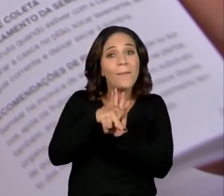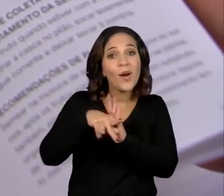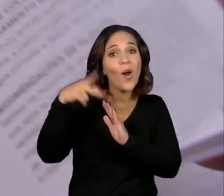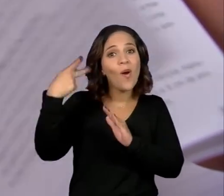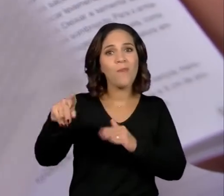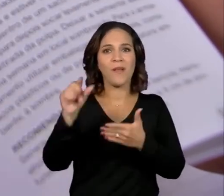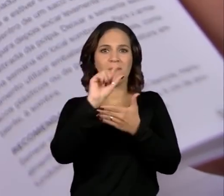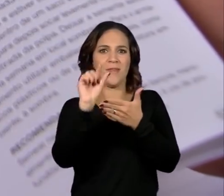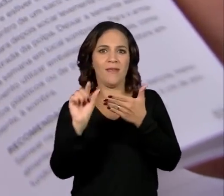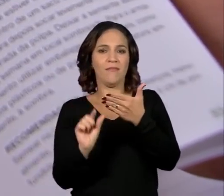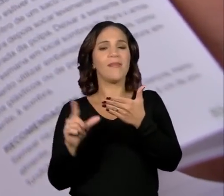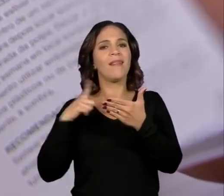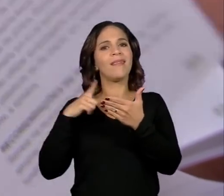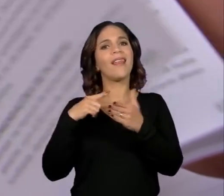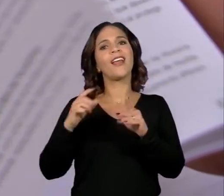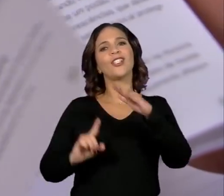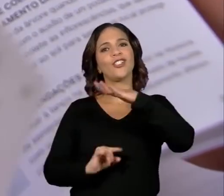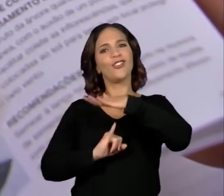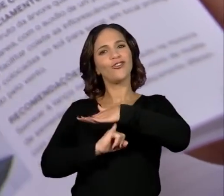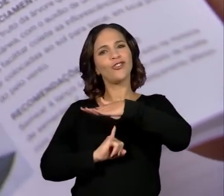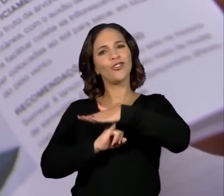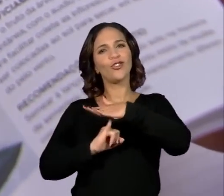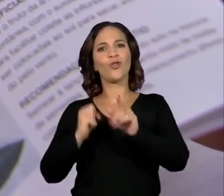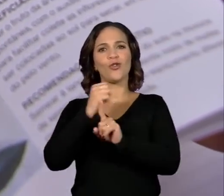Instituto Socioambiental.